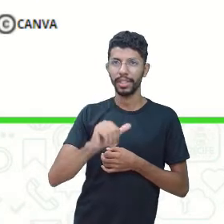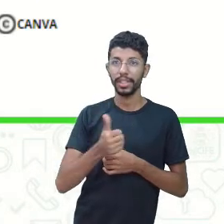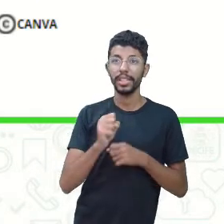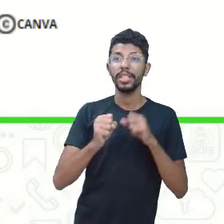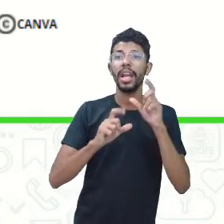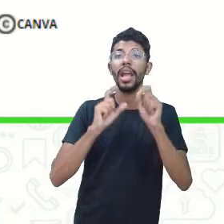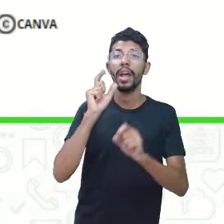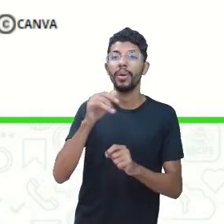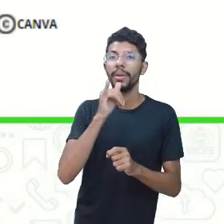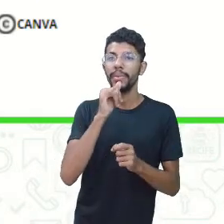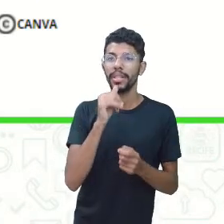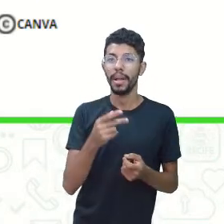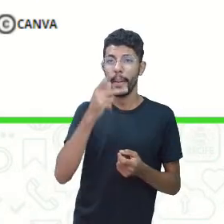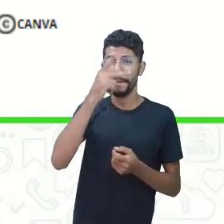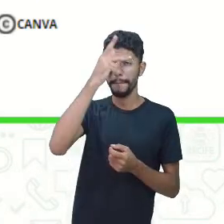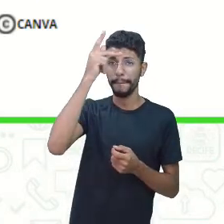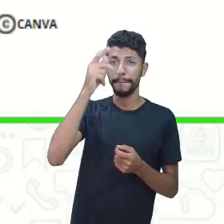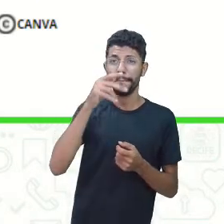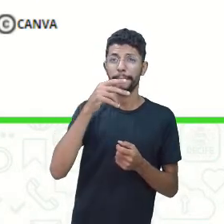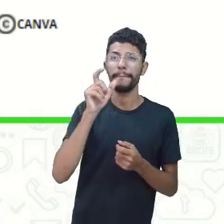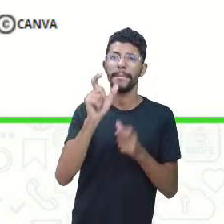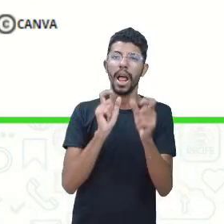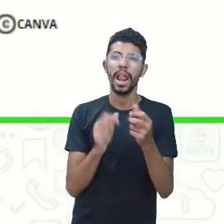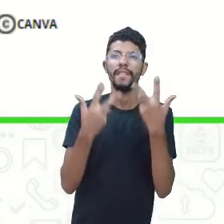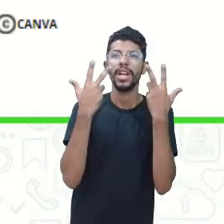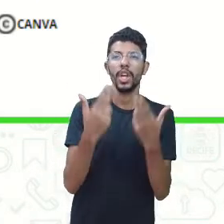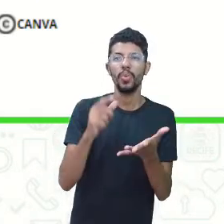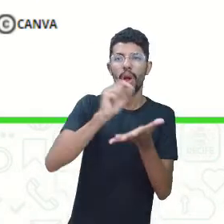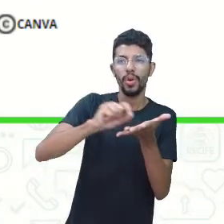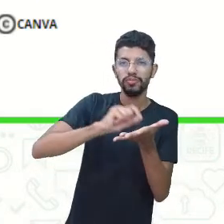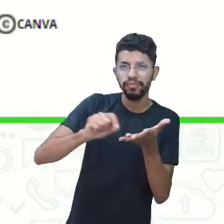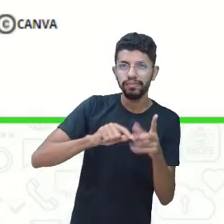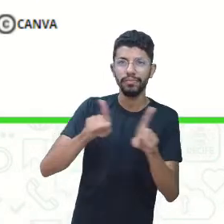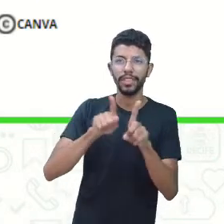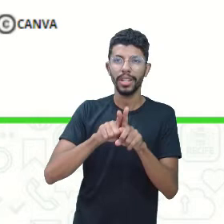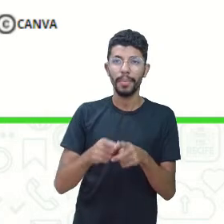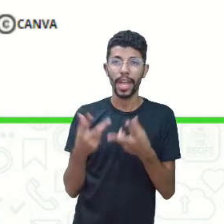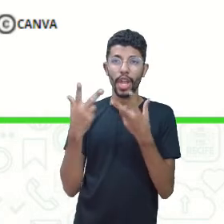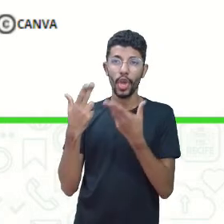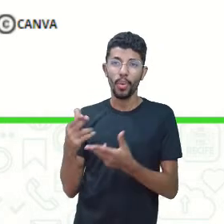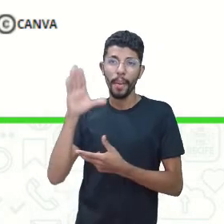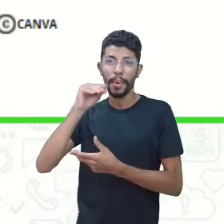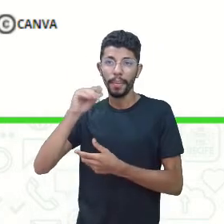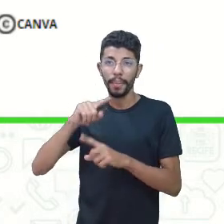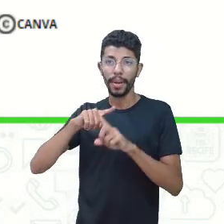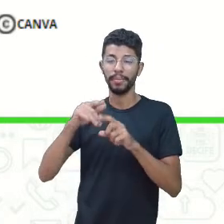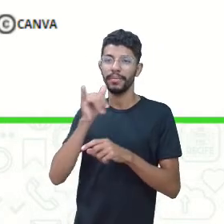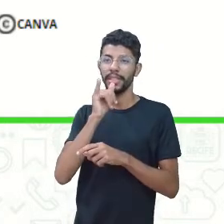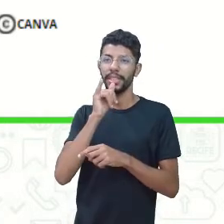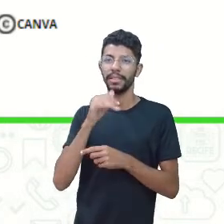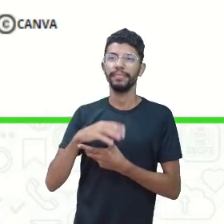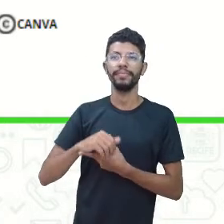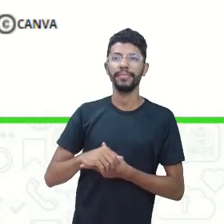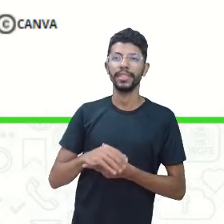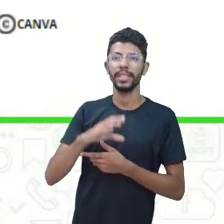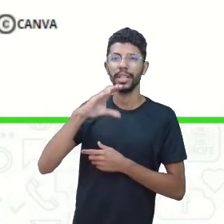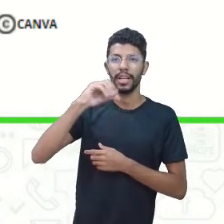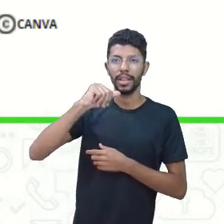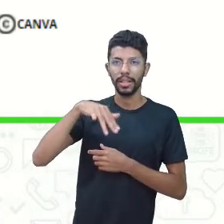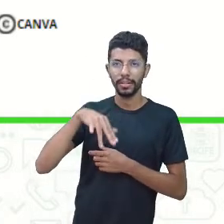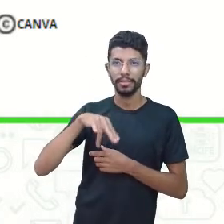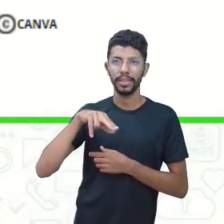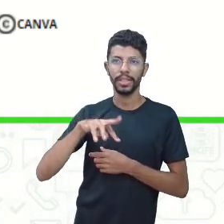substantivo, e caminho, verbo. Eu caminho, verbo, né? E adjetivo, e livre, adjetivo,